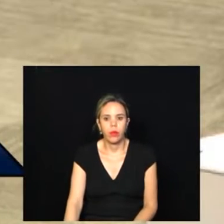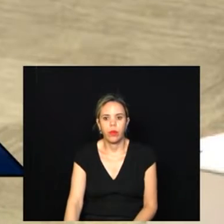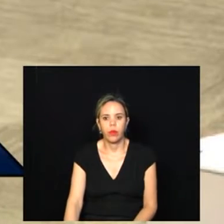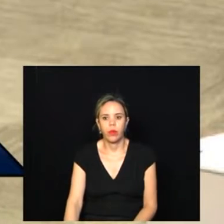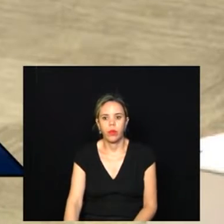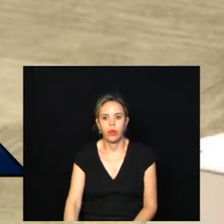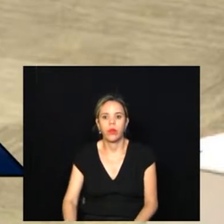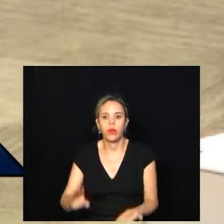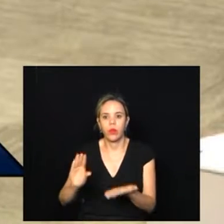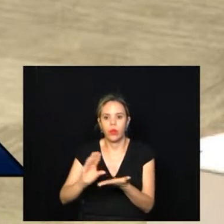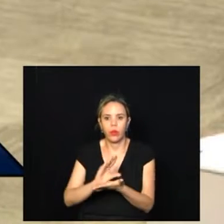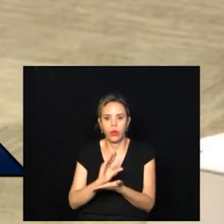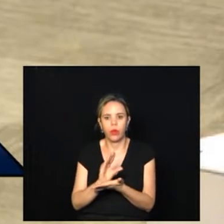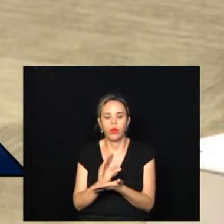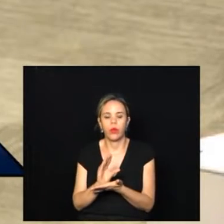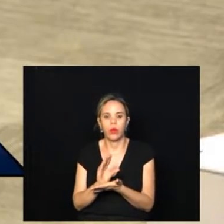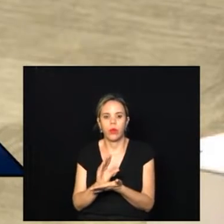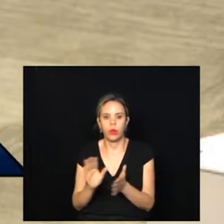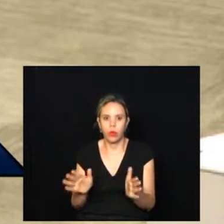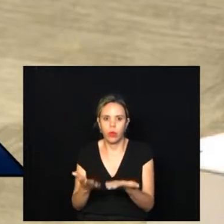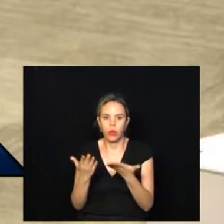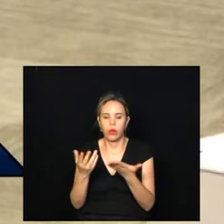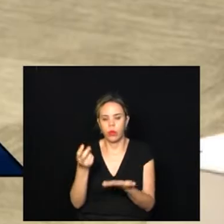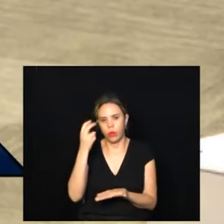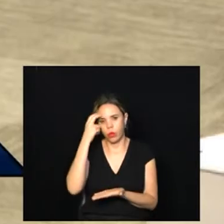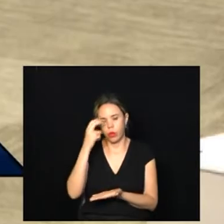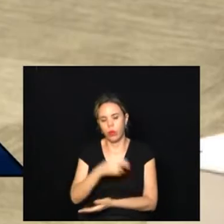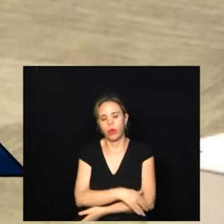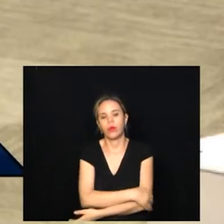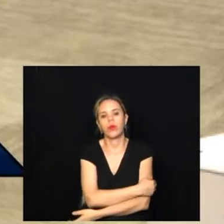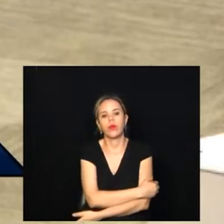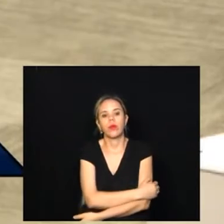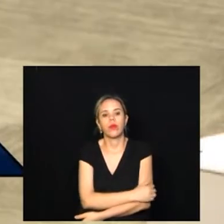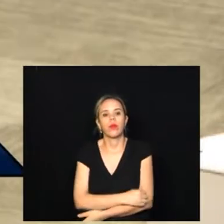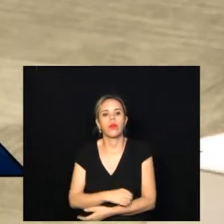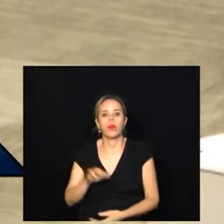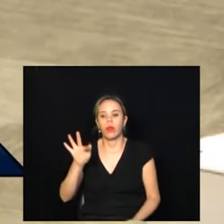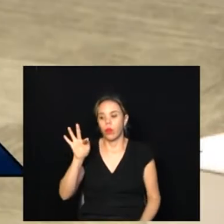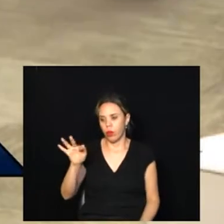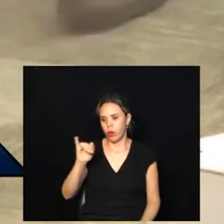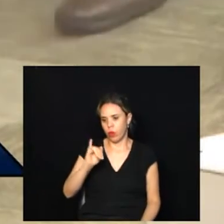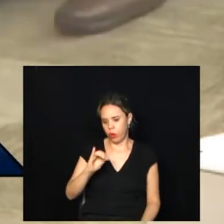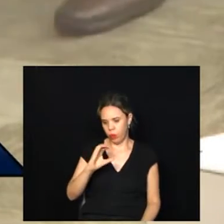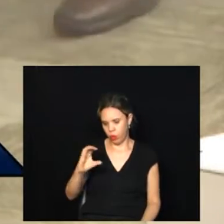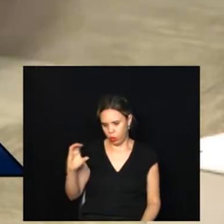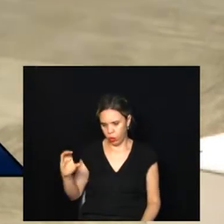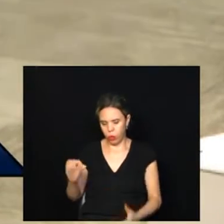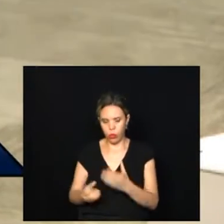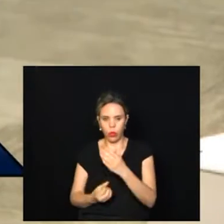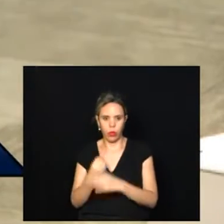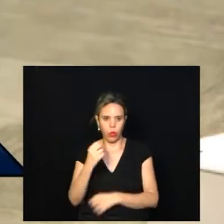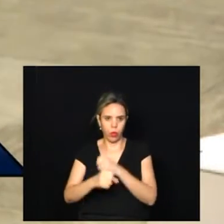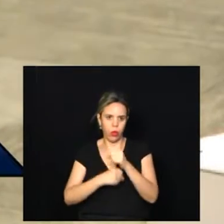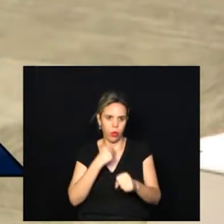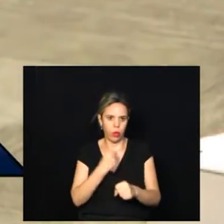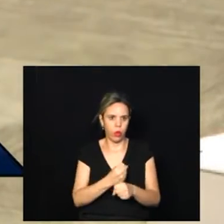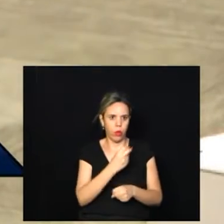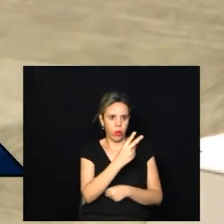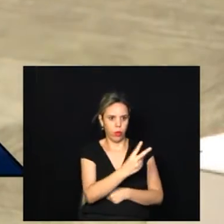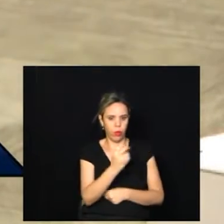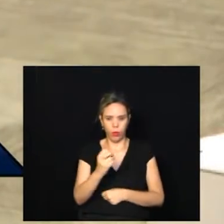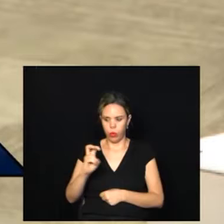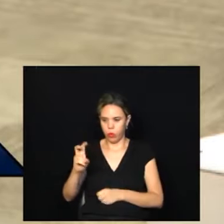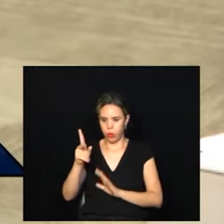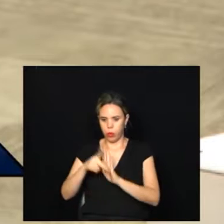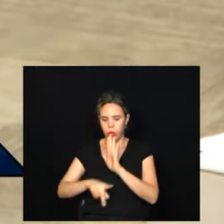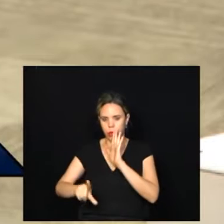Esse fundo de incentivo à cultura, de investimento na cultura, o FIC, ele já foi criado em 2005, mas esse